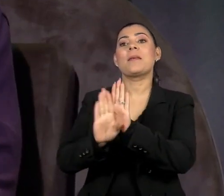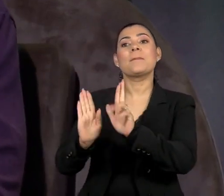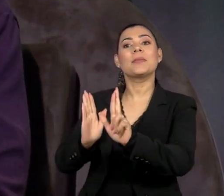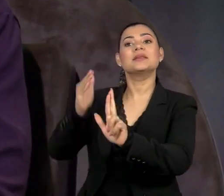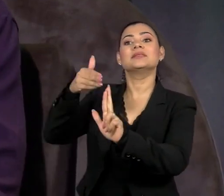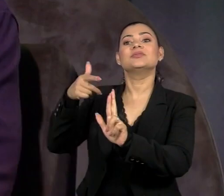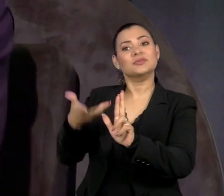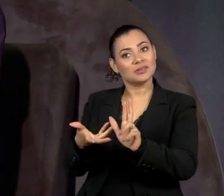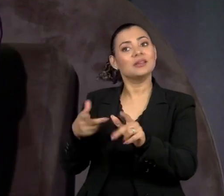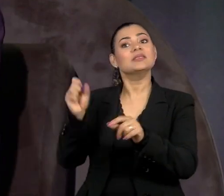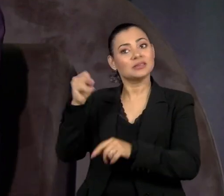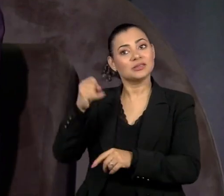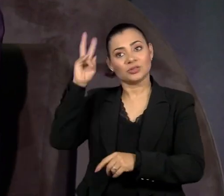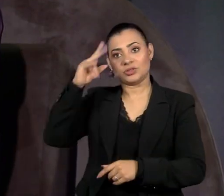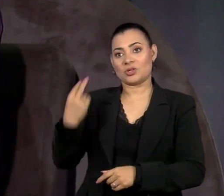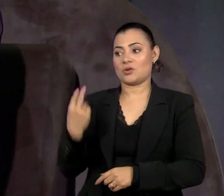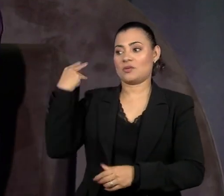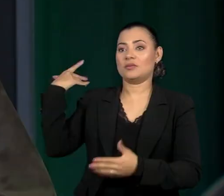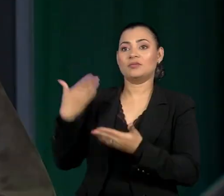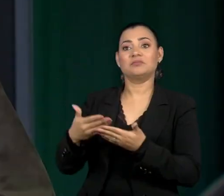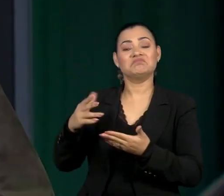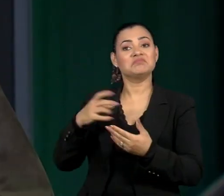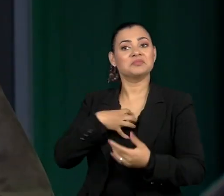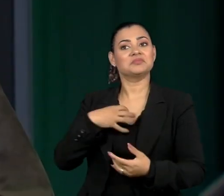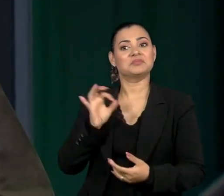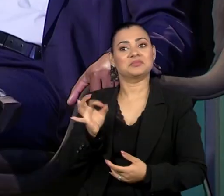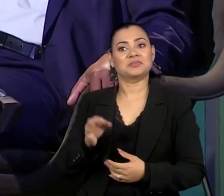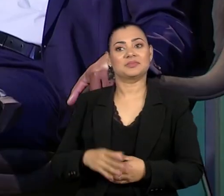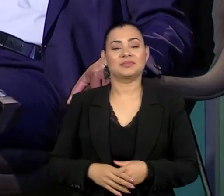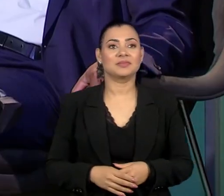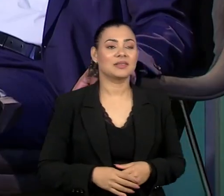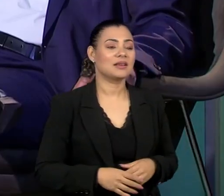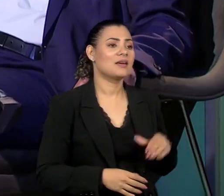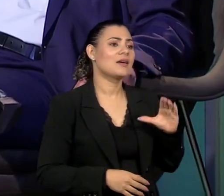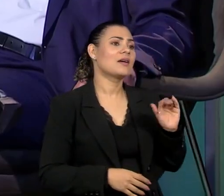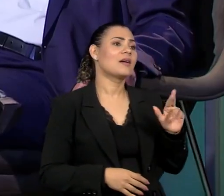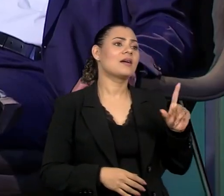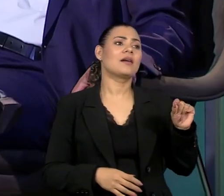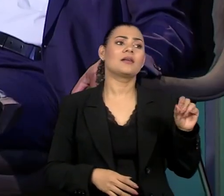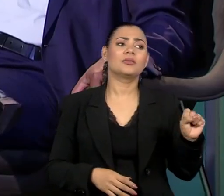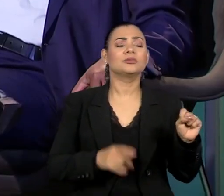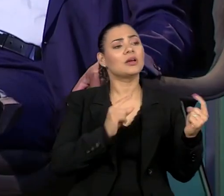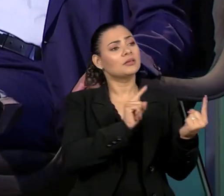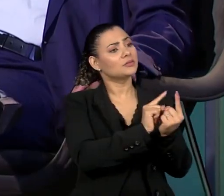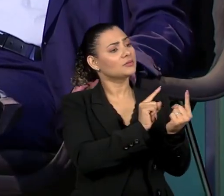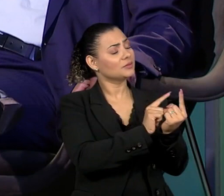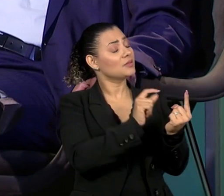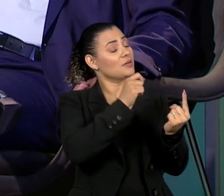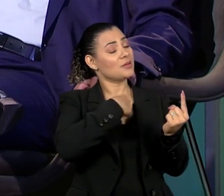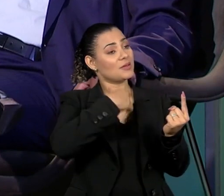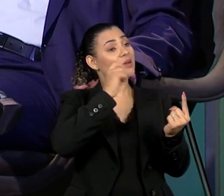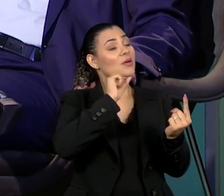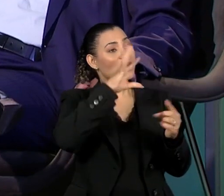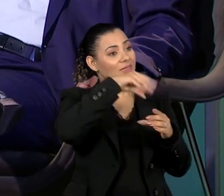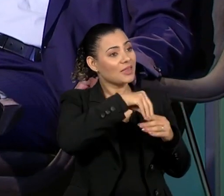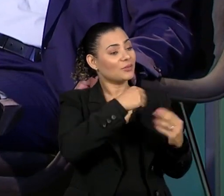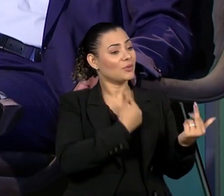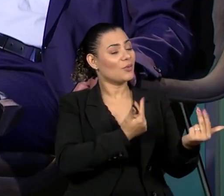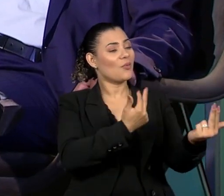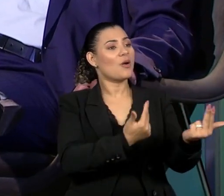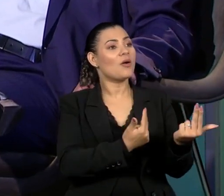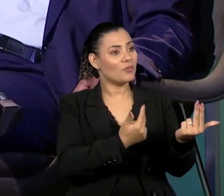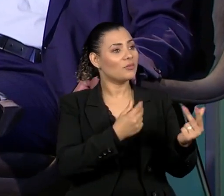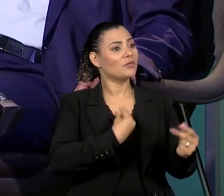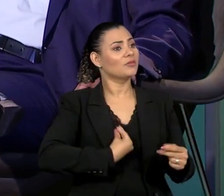de um processo histórico muito grande. Então, é bem gratificante. Carlos, poder ser atendido por alguém que está dentro da sua perspectiva